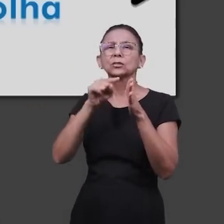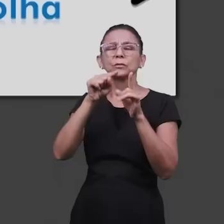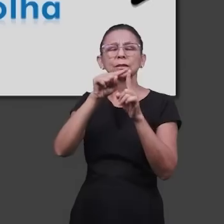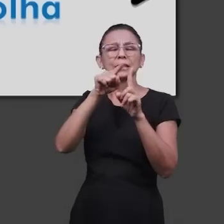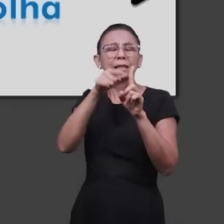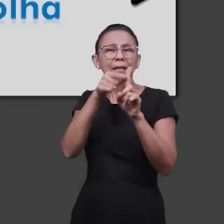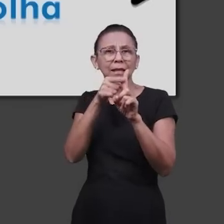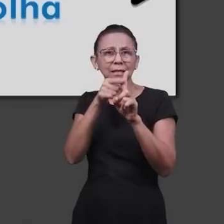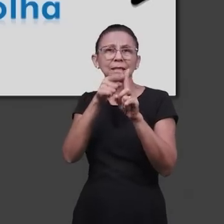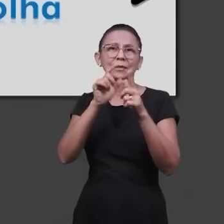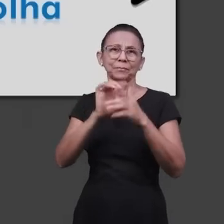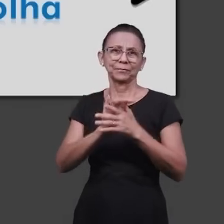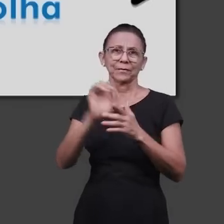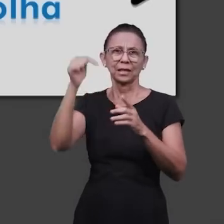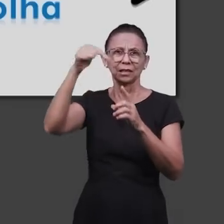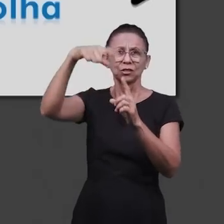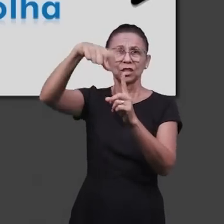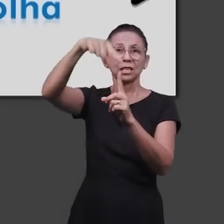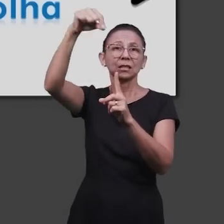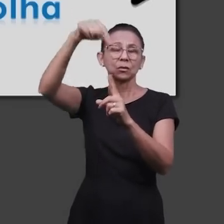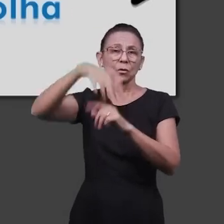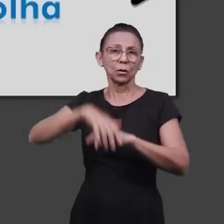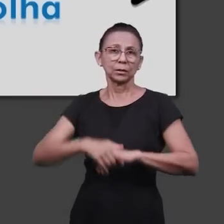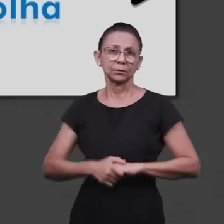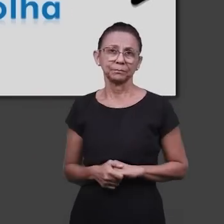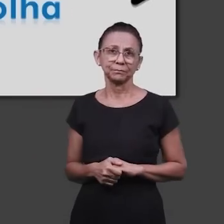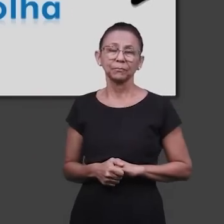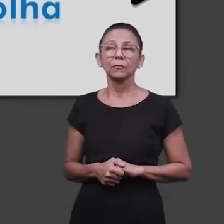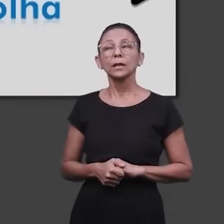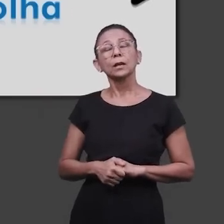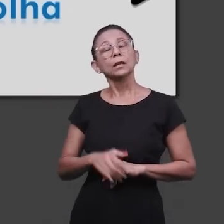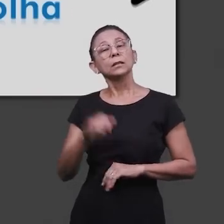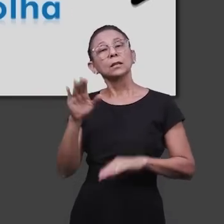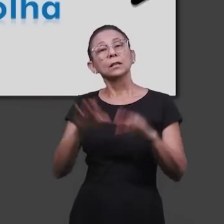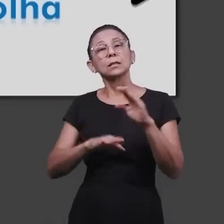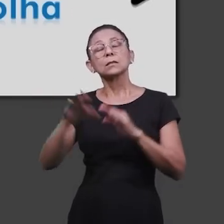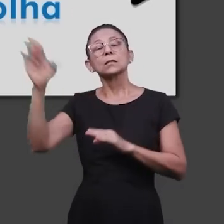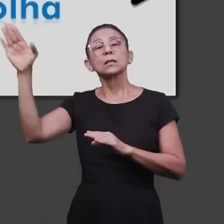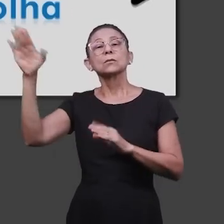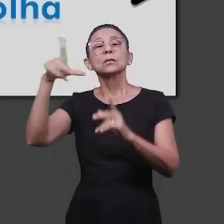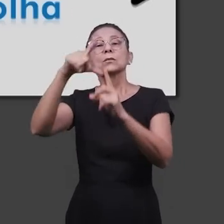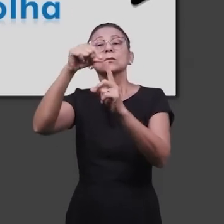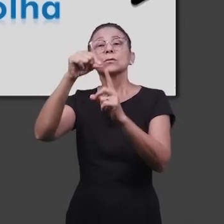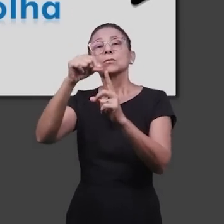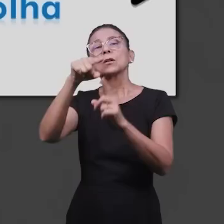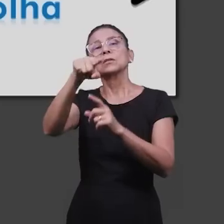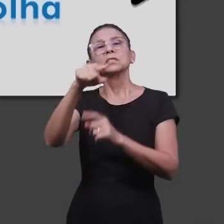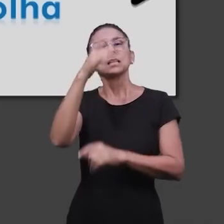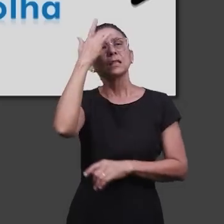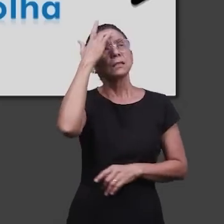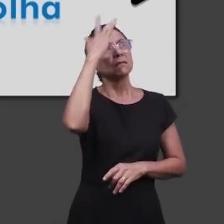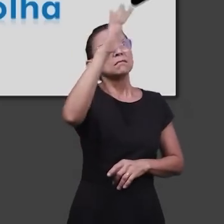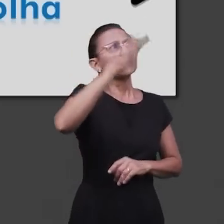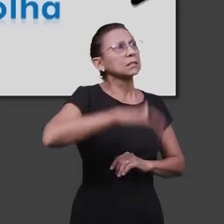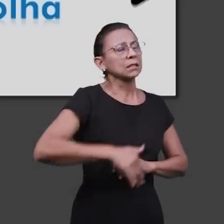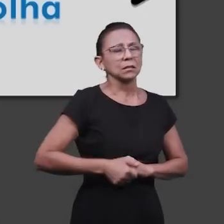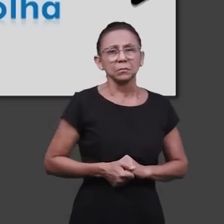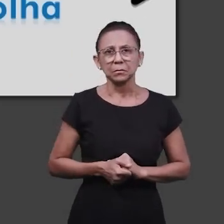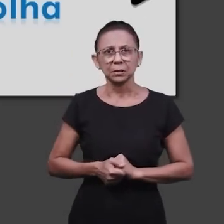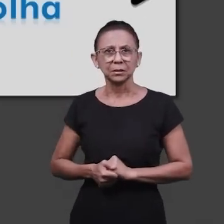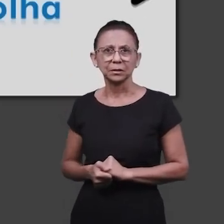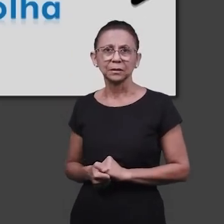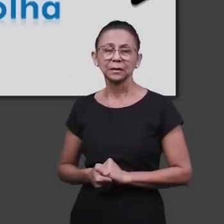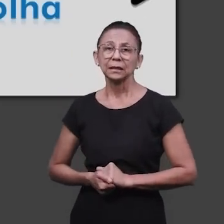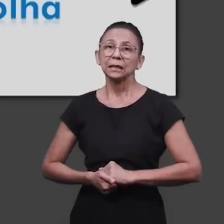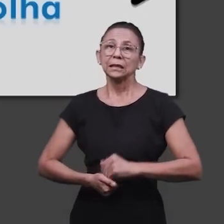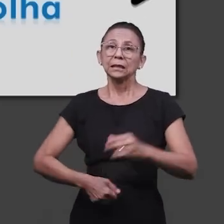como o homem toma ciência que Deus o elegeu. Daí para frente começa o processo de